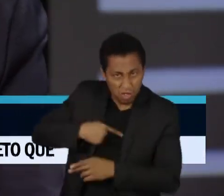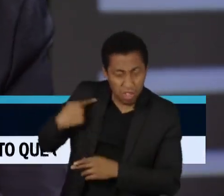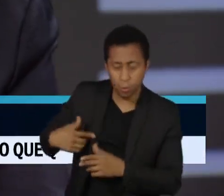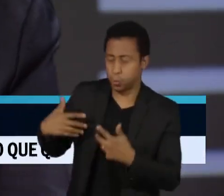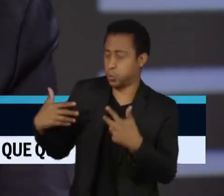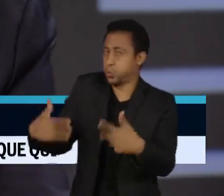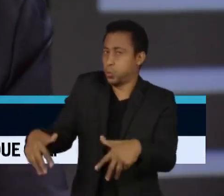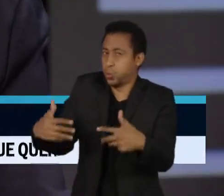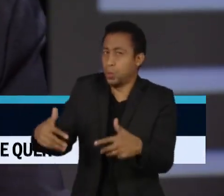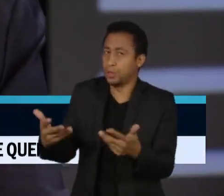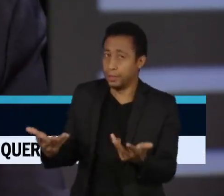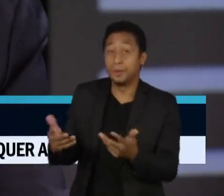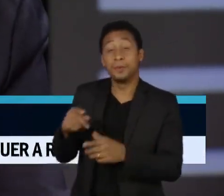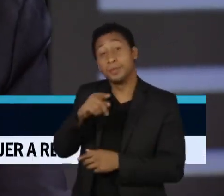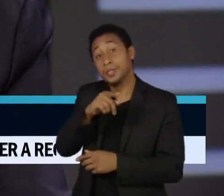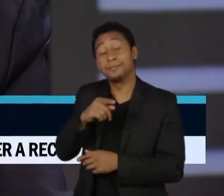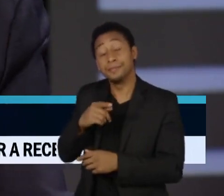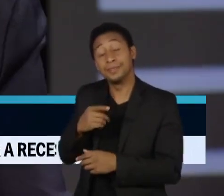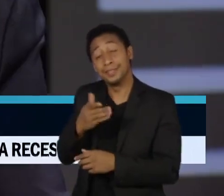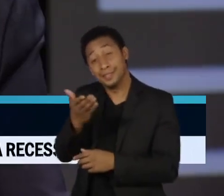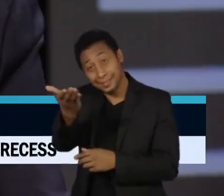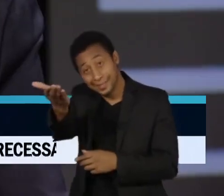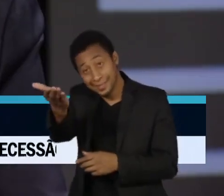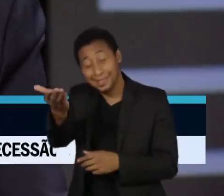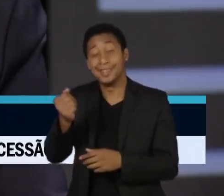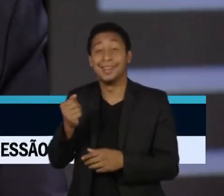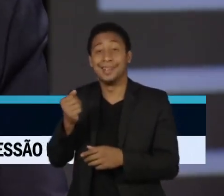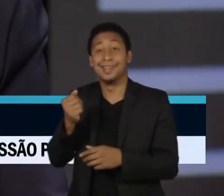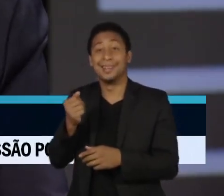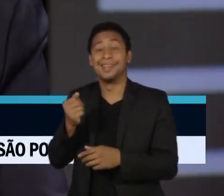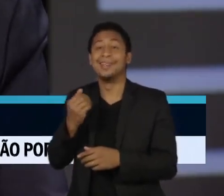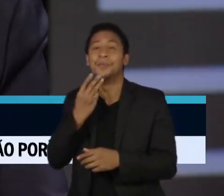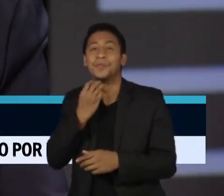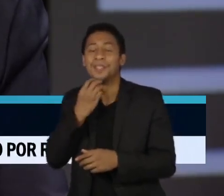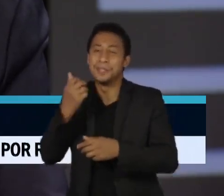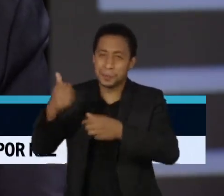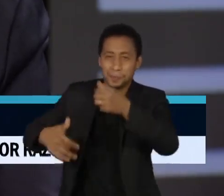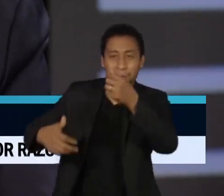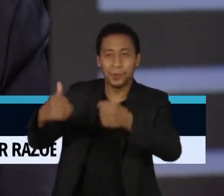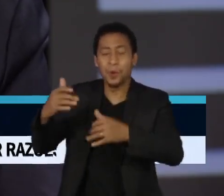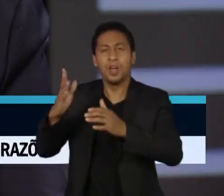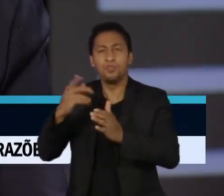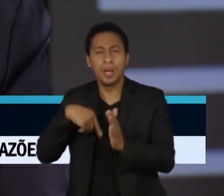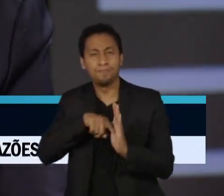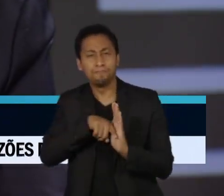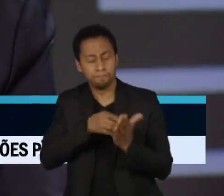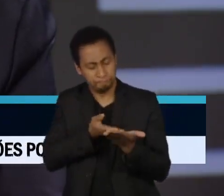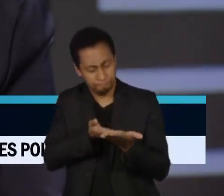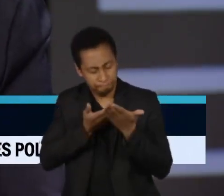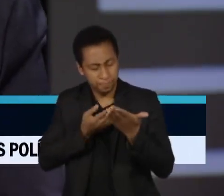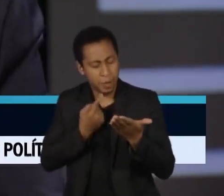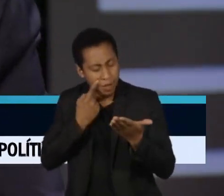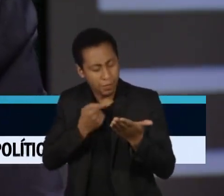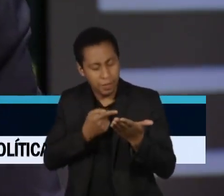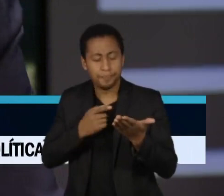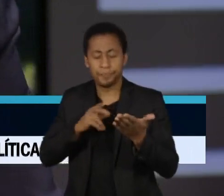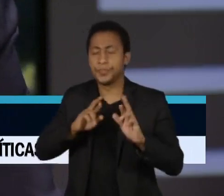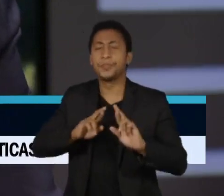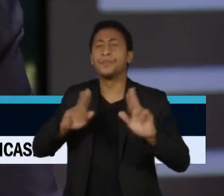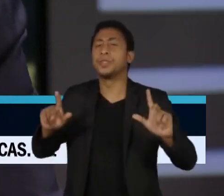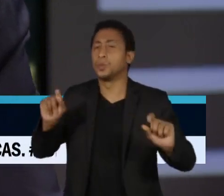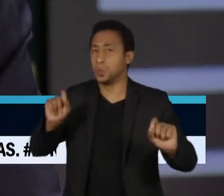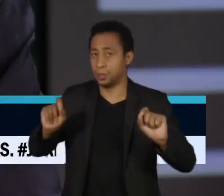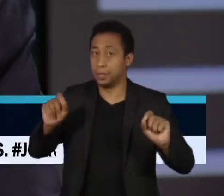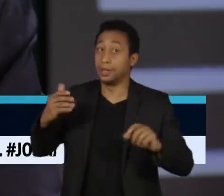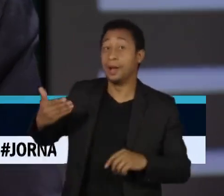importante essa saída, como o Cenis bem destacou, eu até tinha notado um dado, para ver como a nossa diferença, quer dizer, quando o Lula lá esteve, é bom lembrar